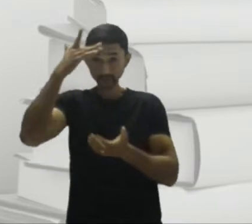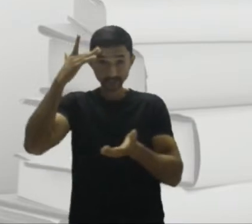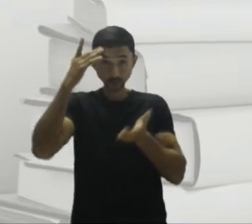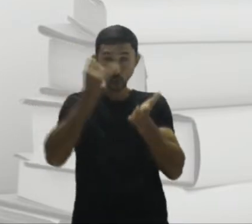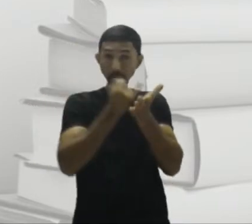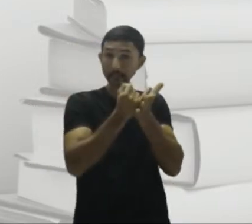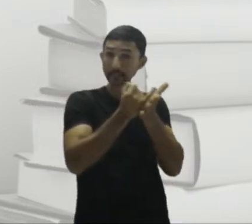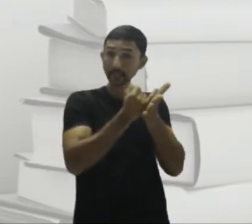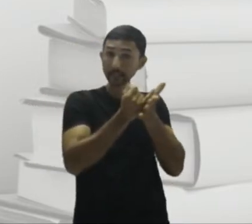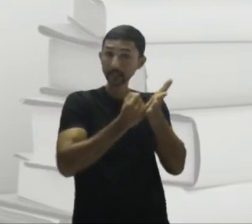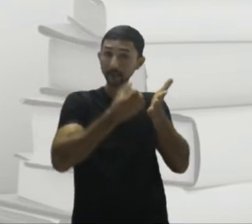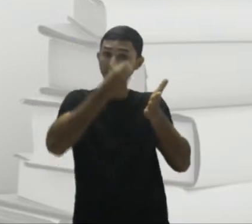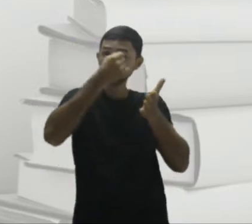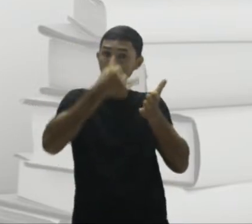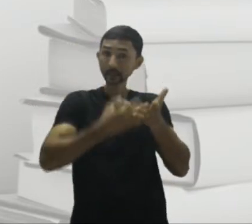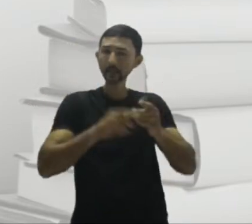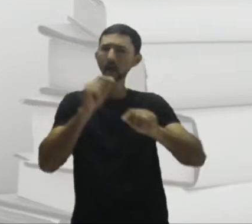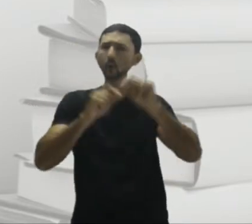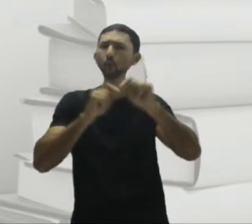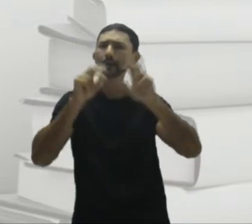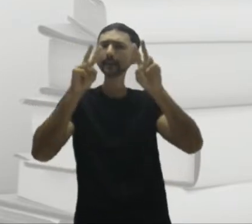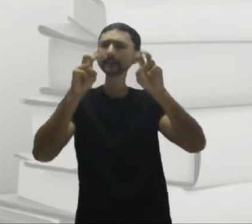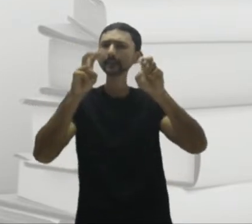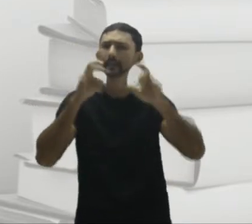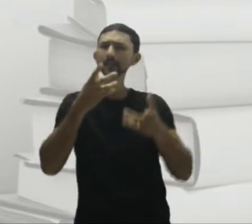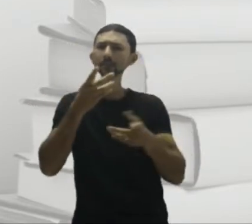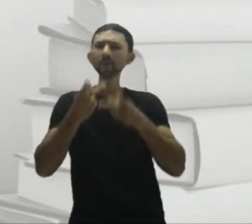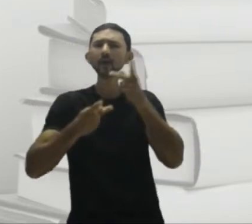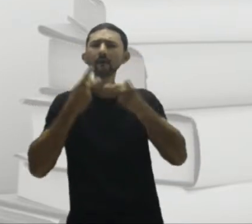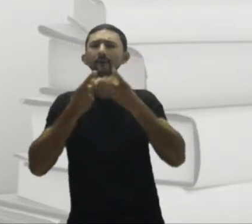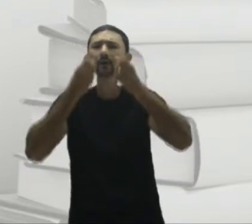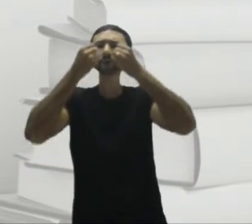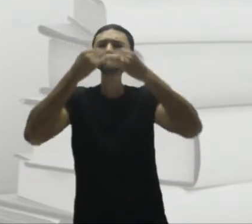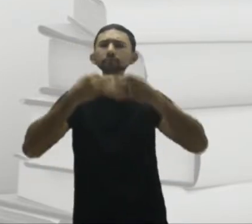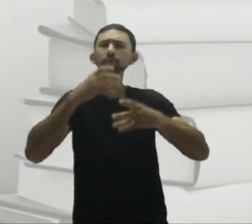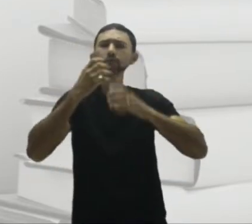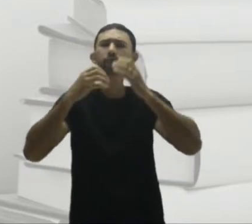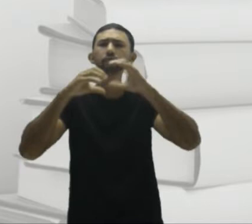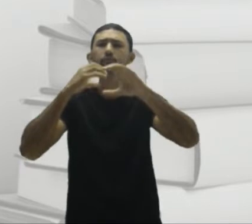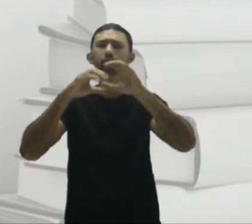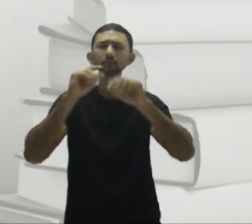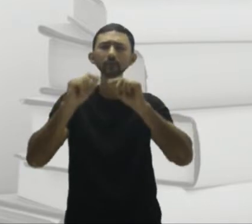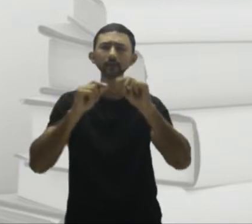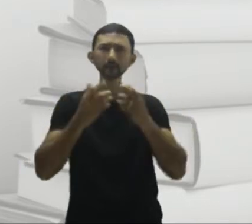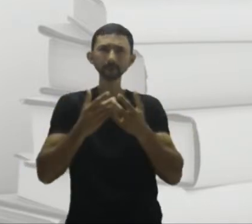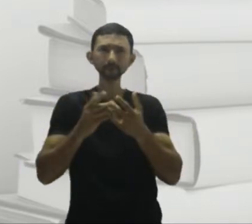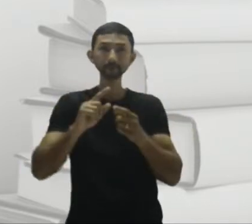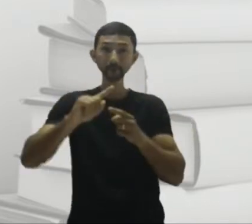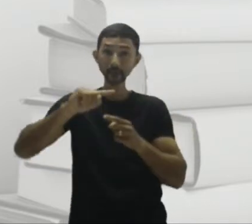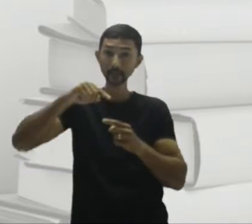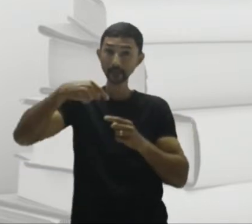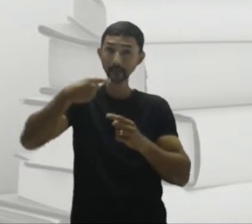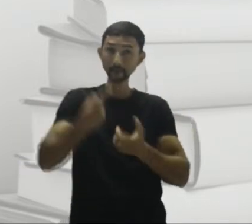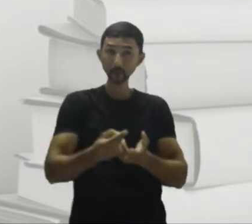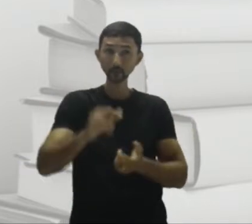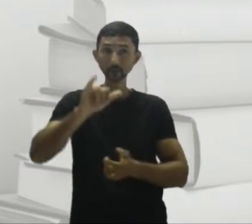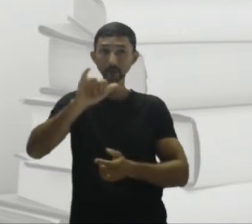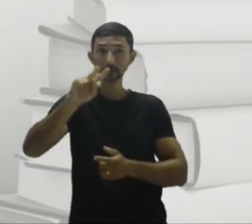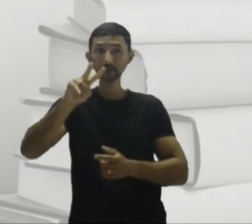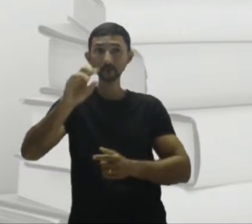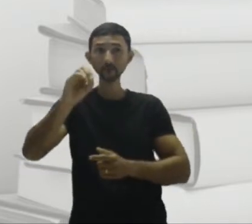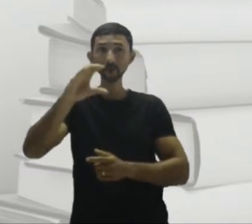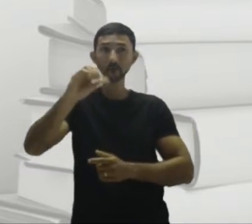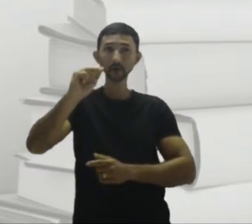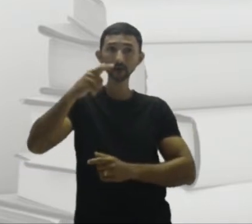o poeta na proposição diz o que vai ser cantado, ele anuncia o que vai ser cantado. Após essa parte vem a